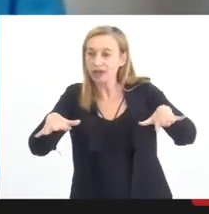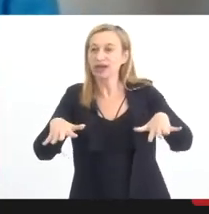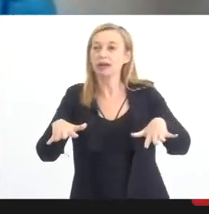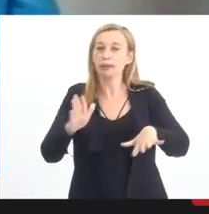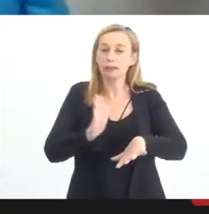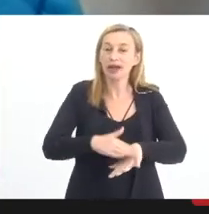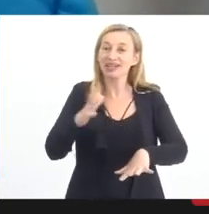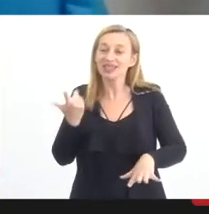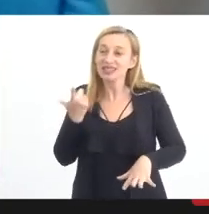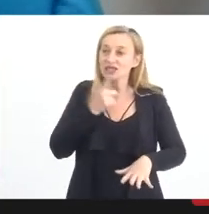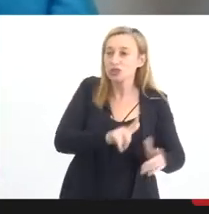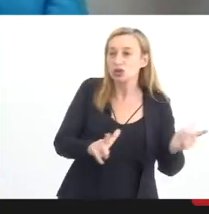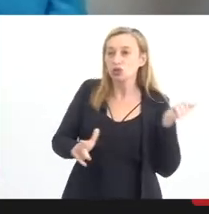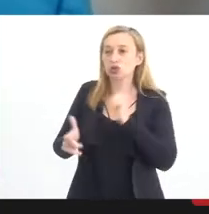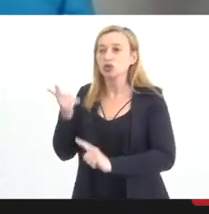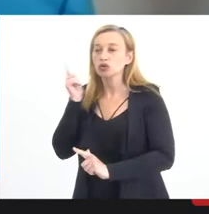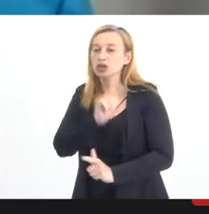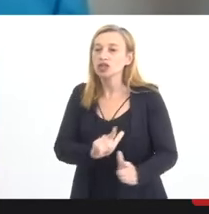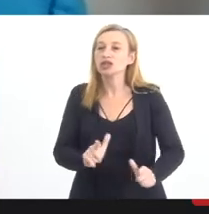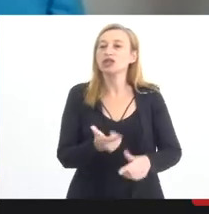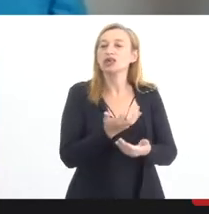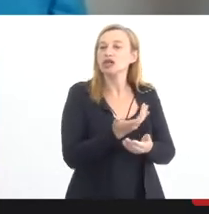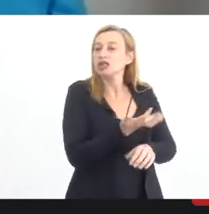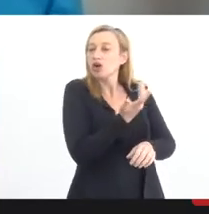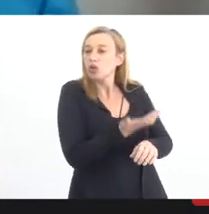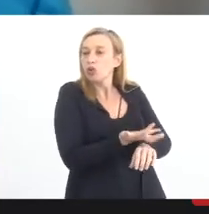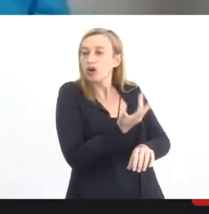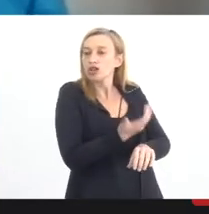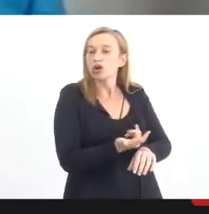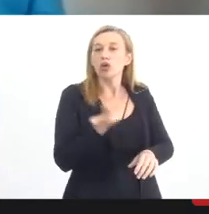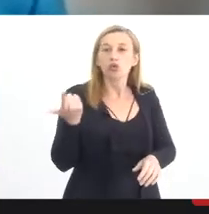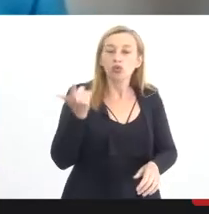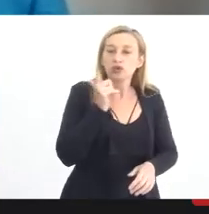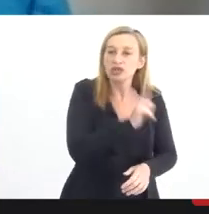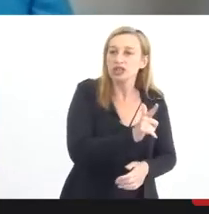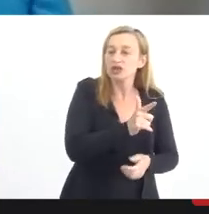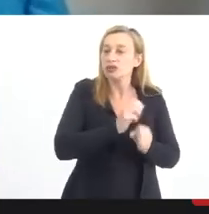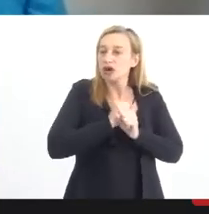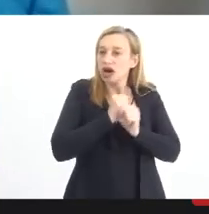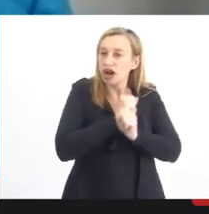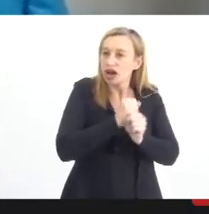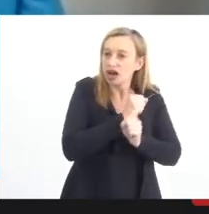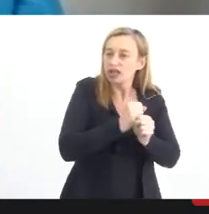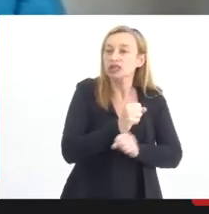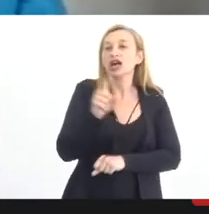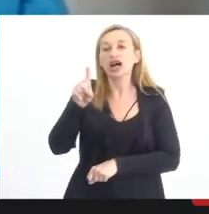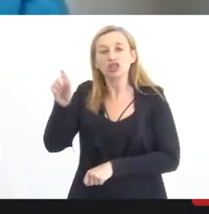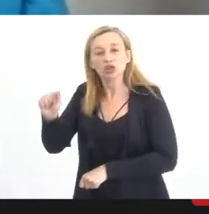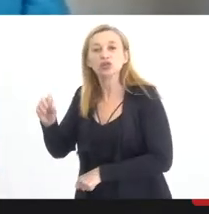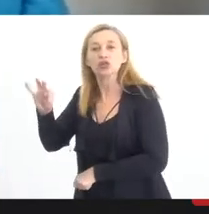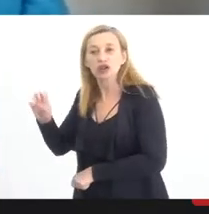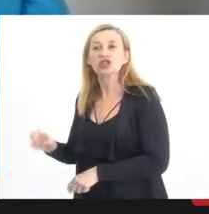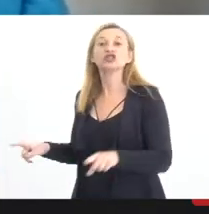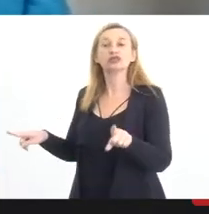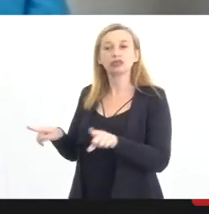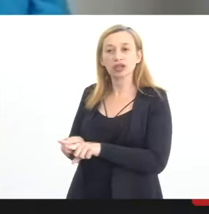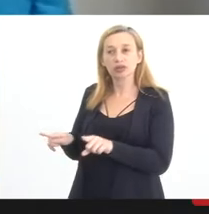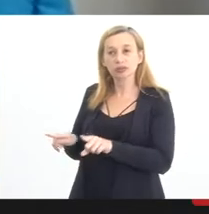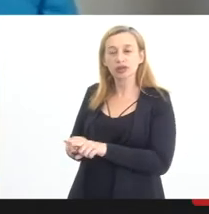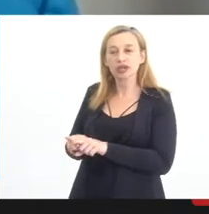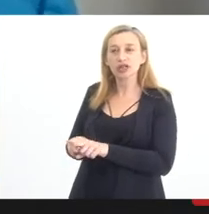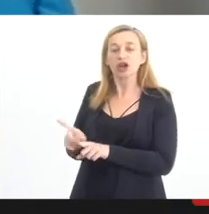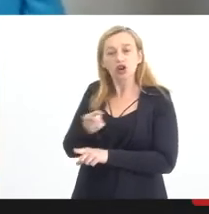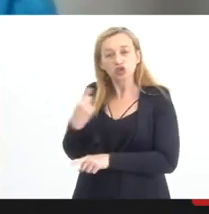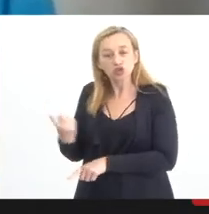essas conquistas que a UERJ conseguiu ao longo de tantos anos à Zona Oeste, aos